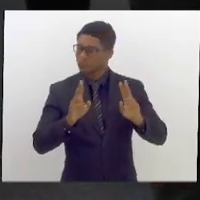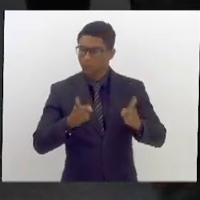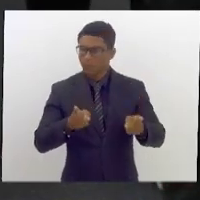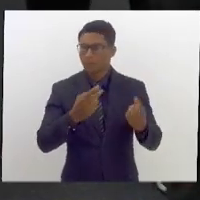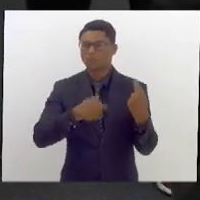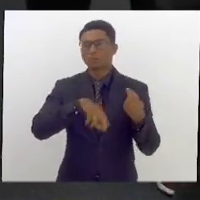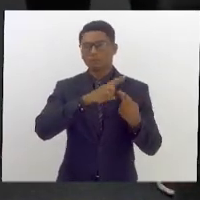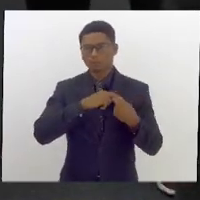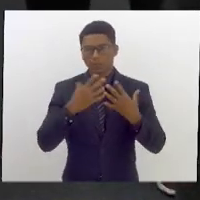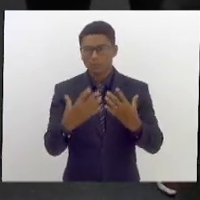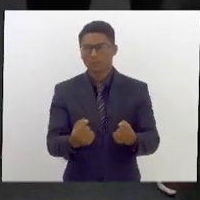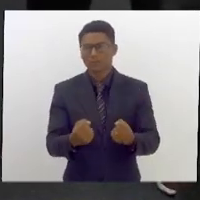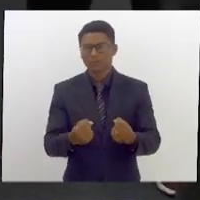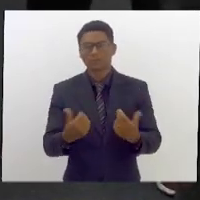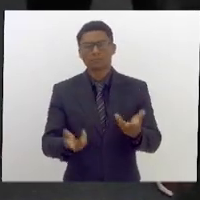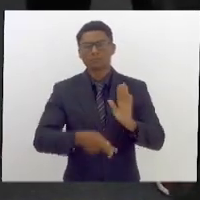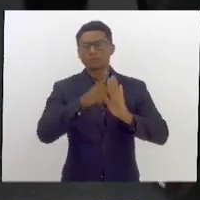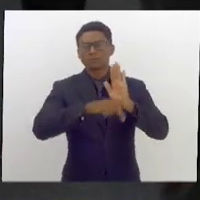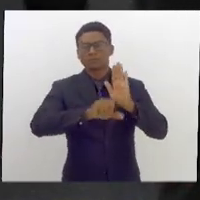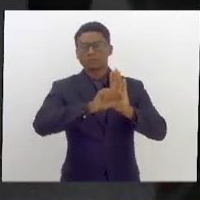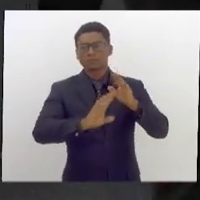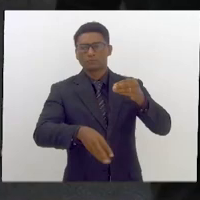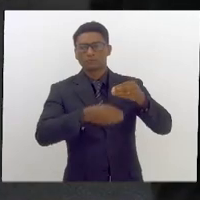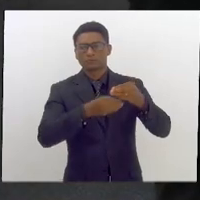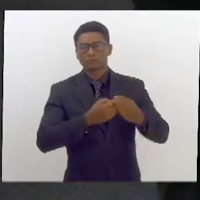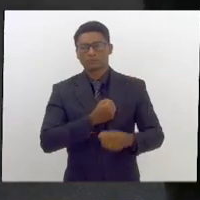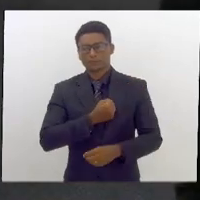Projeto de Lei Complementar